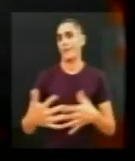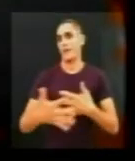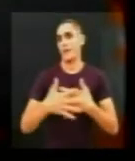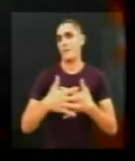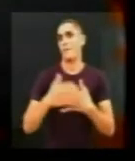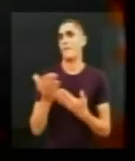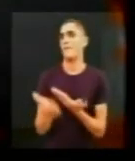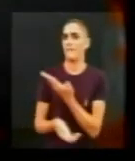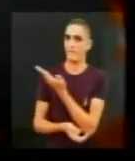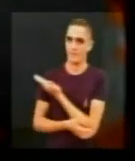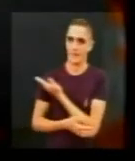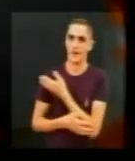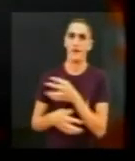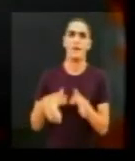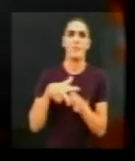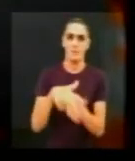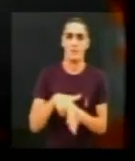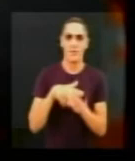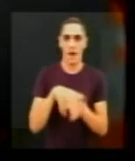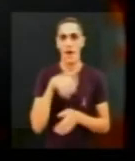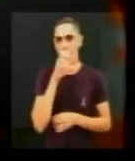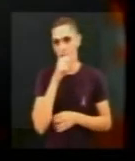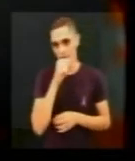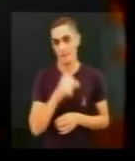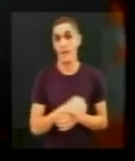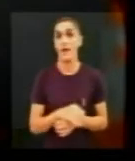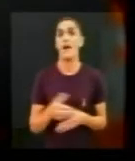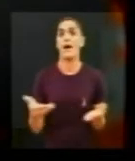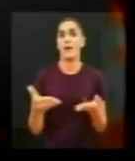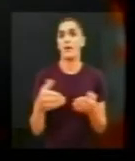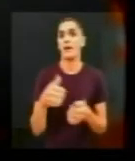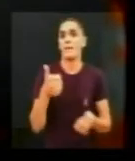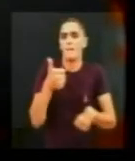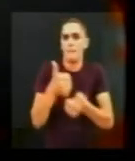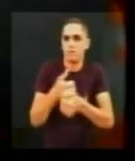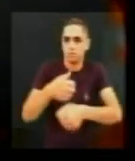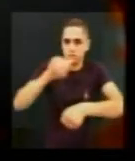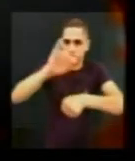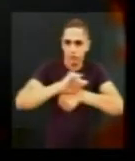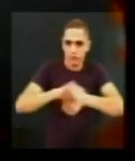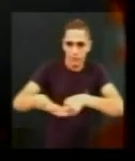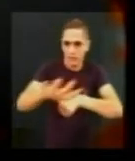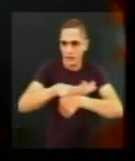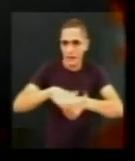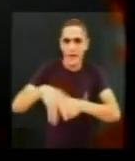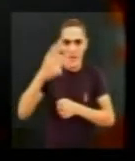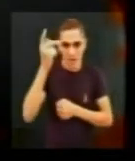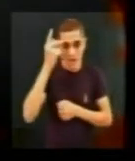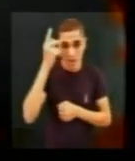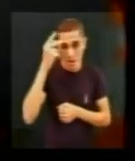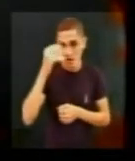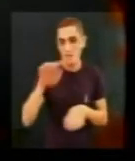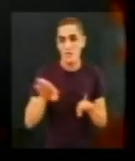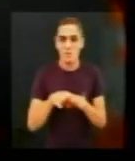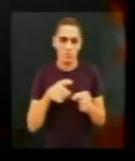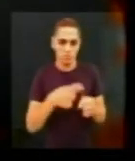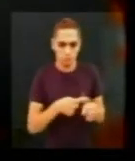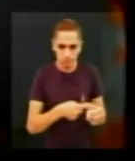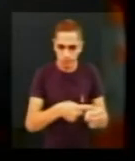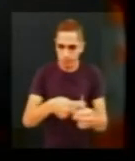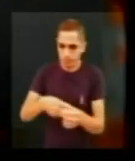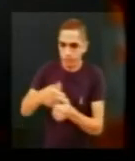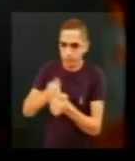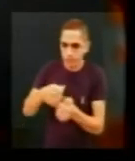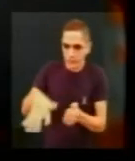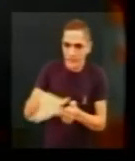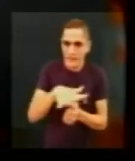região da Grande São Paulo e das cidades da periferia de São Paulo, foi aonde a epidemia